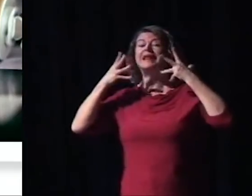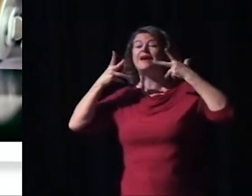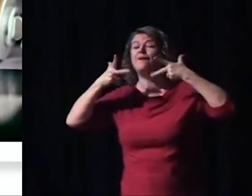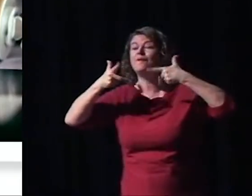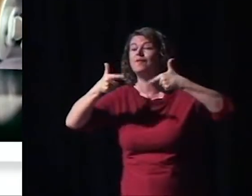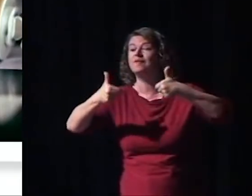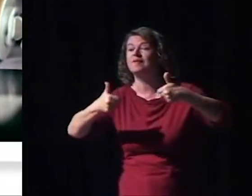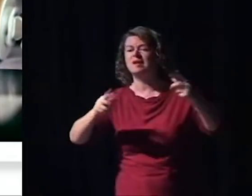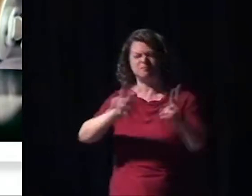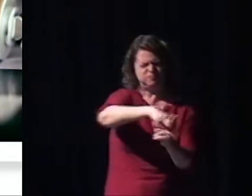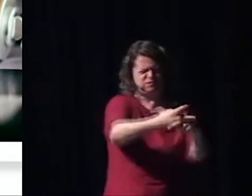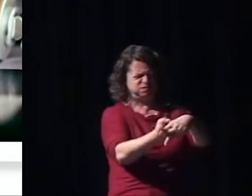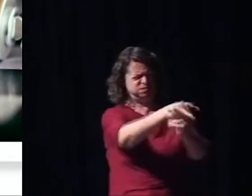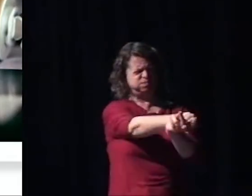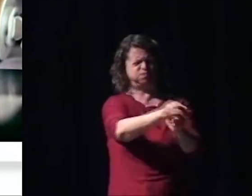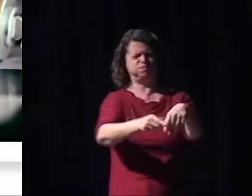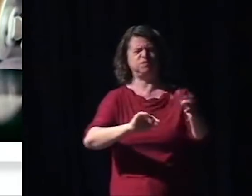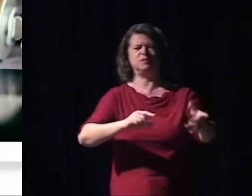mão.